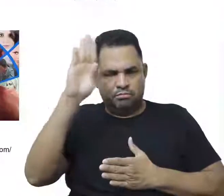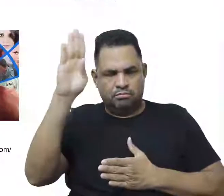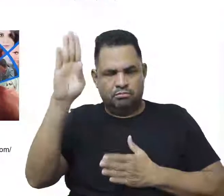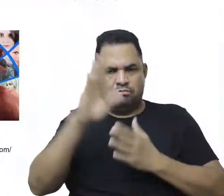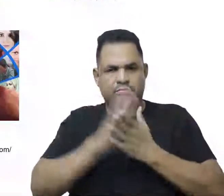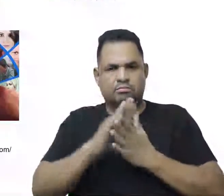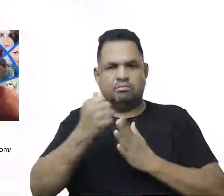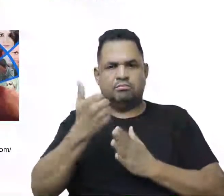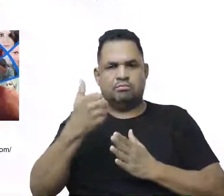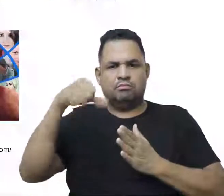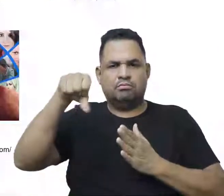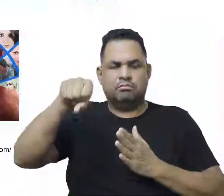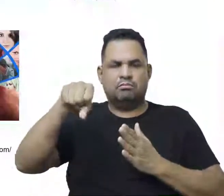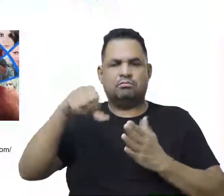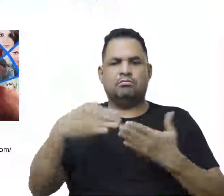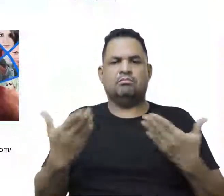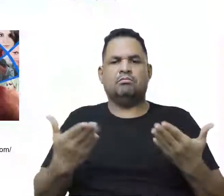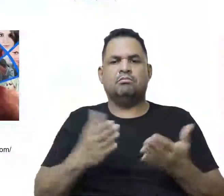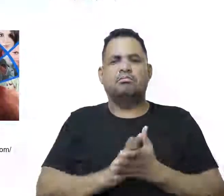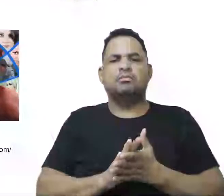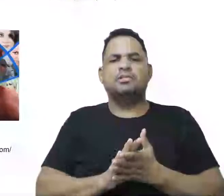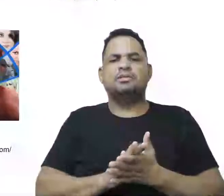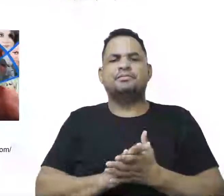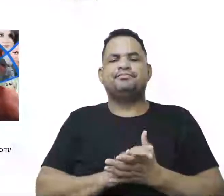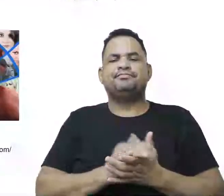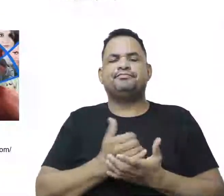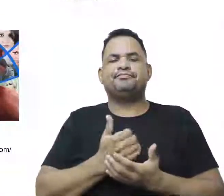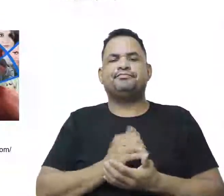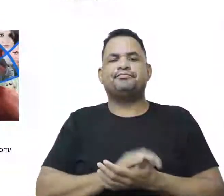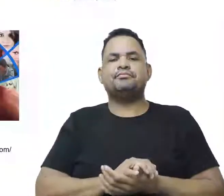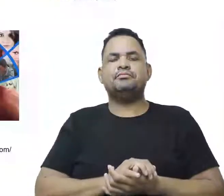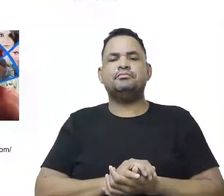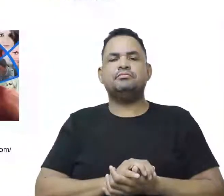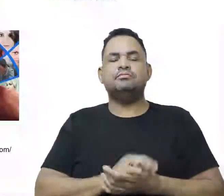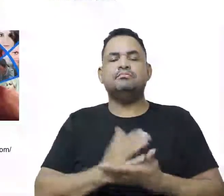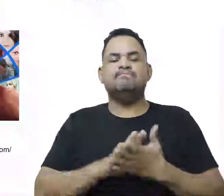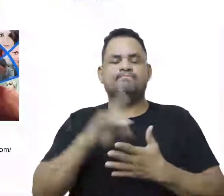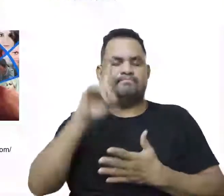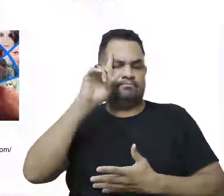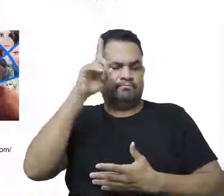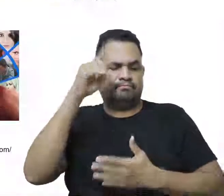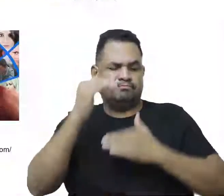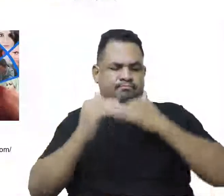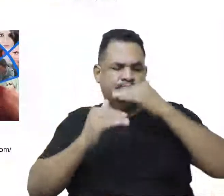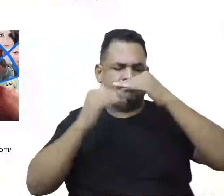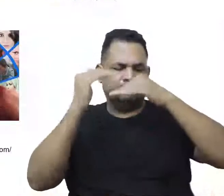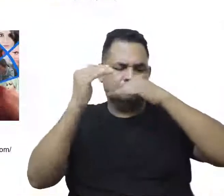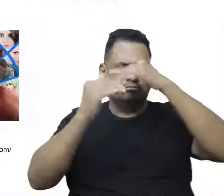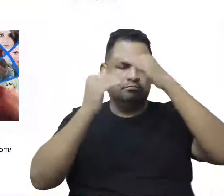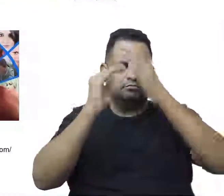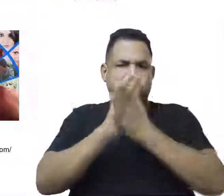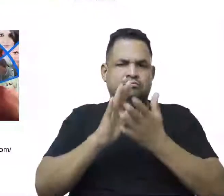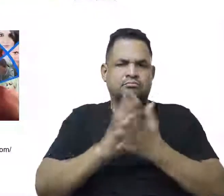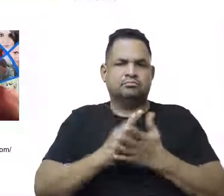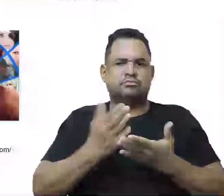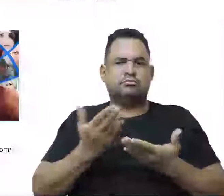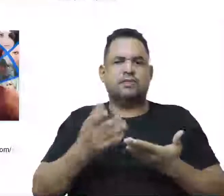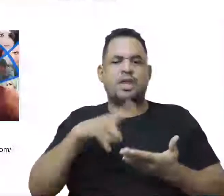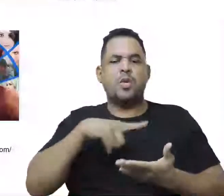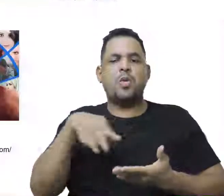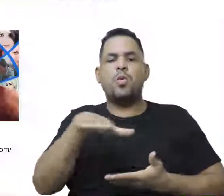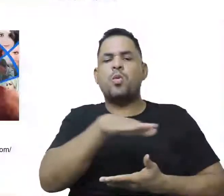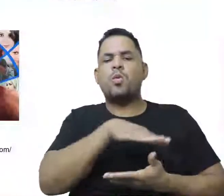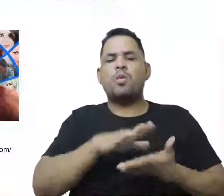com que a Sociologia ela nasceu no século 19 essa ideia de progresso é Ocupa um lugar destacado